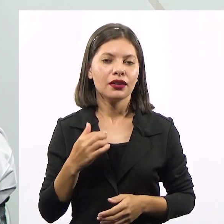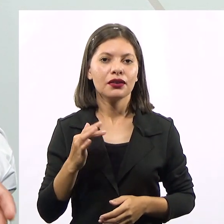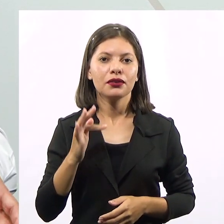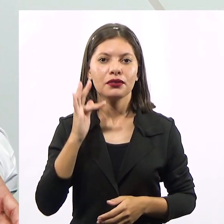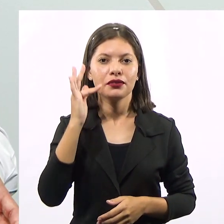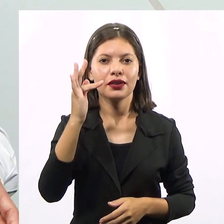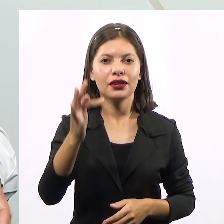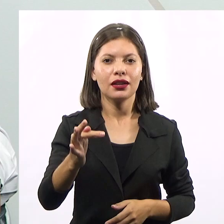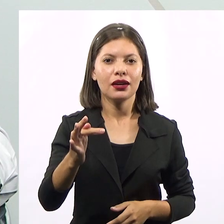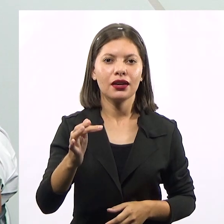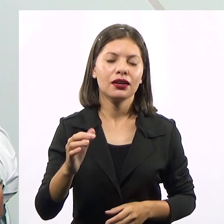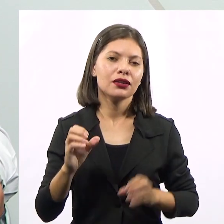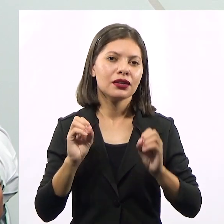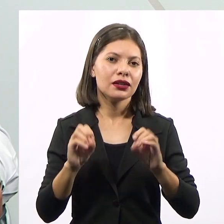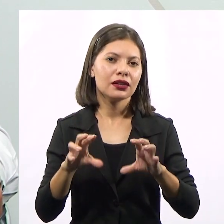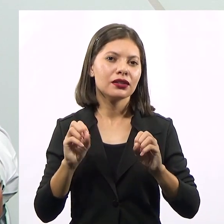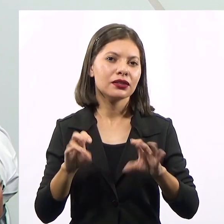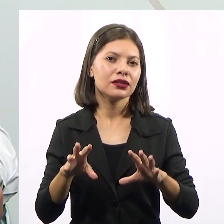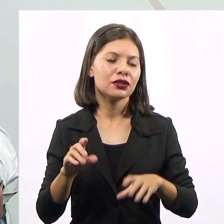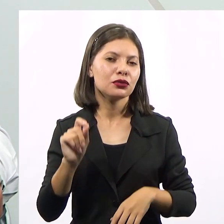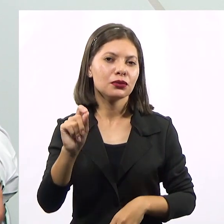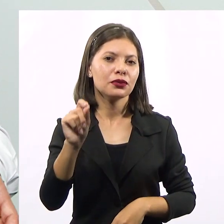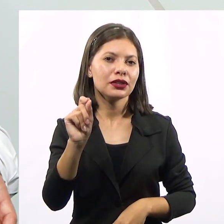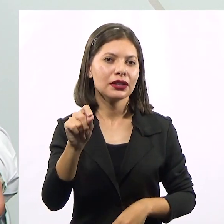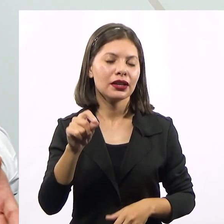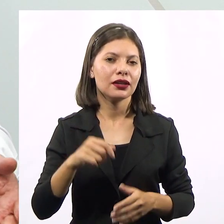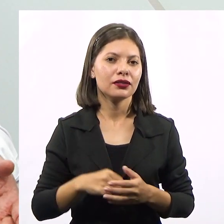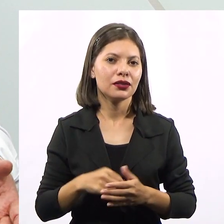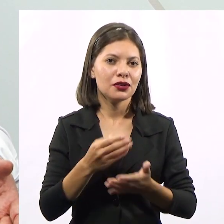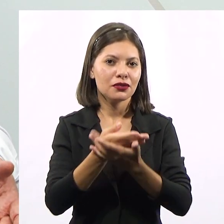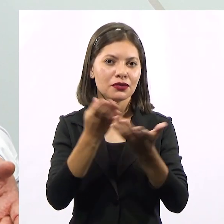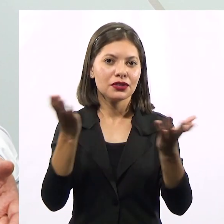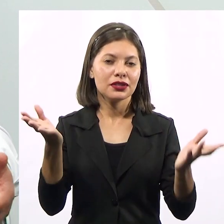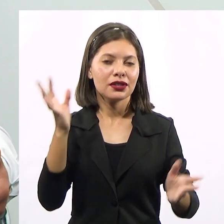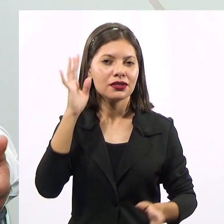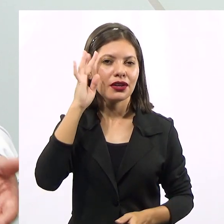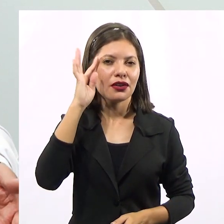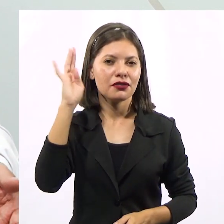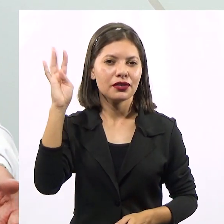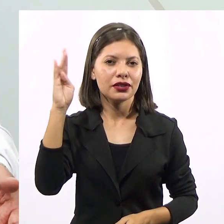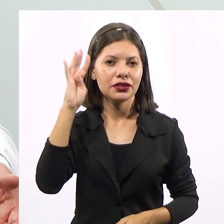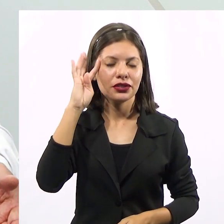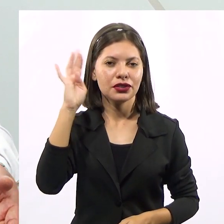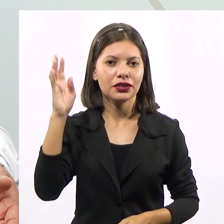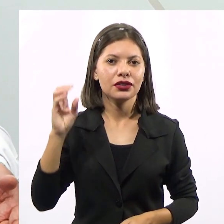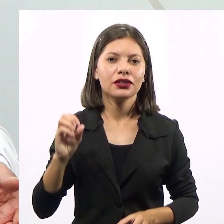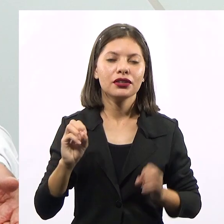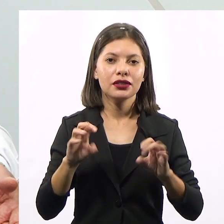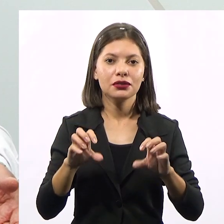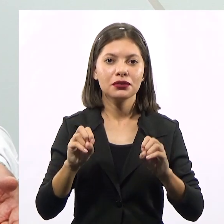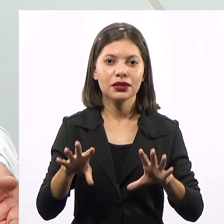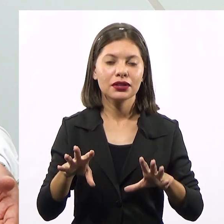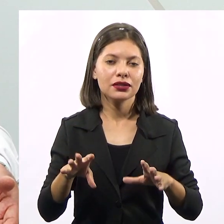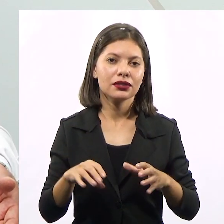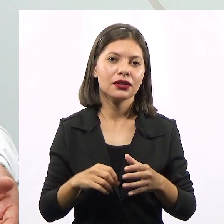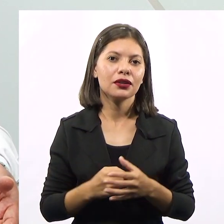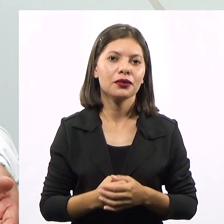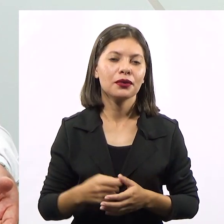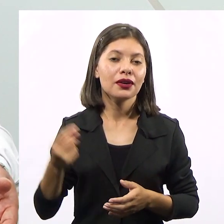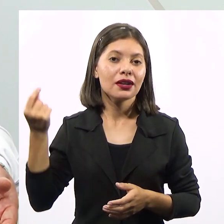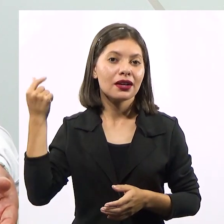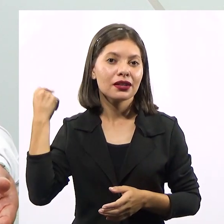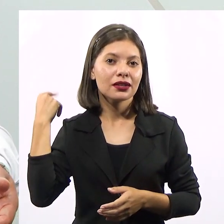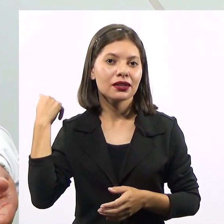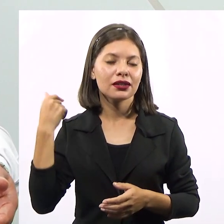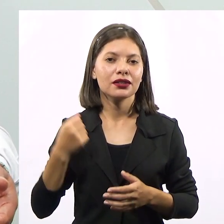Émile Durkheim. O que é educação? O que era a educação? E aí vocês vão poder refletir se a educação que Durkheim pensou